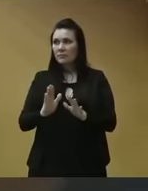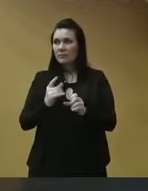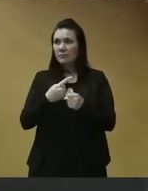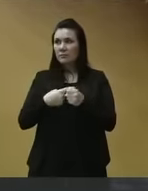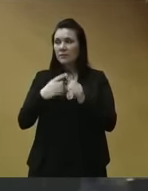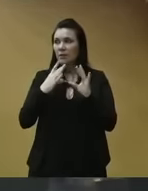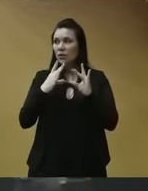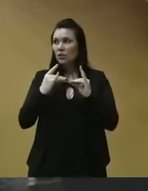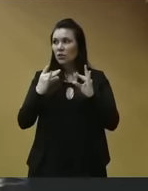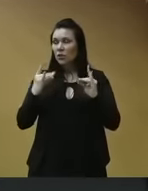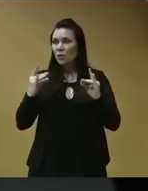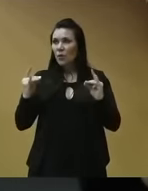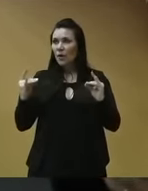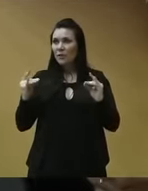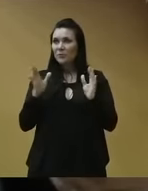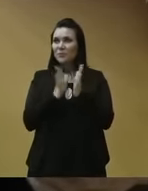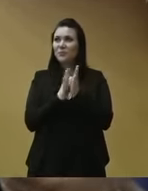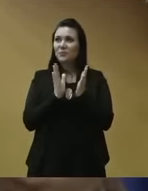Jaguarão.